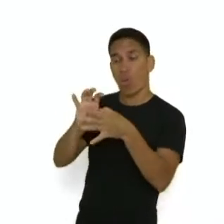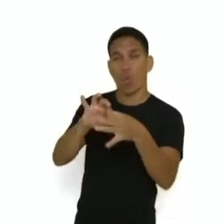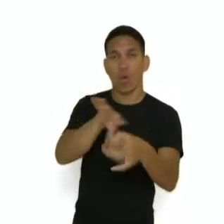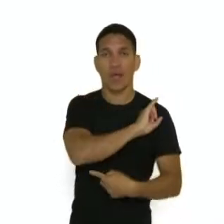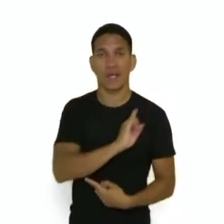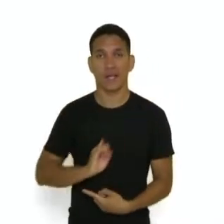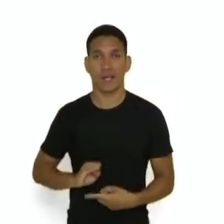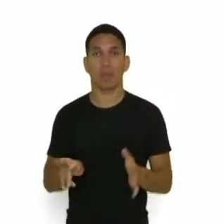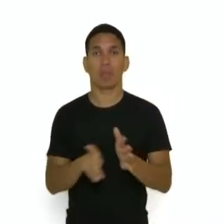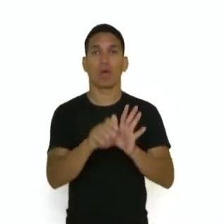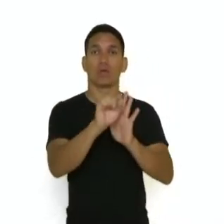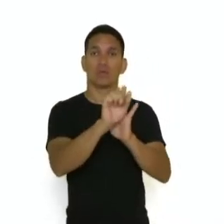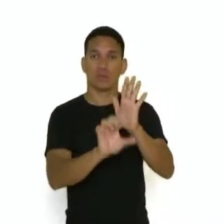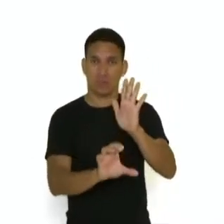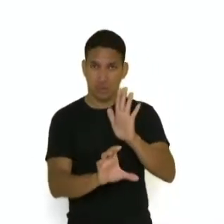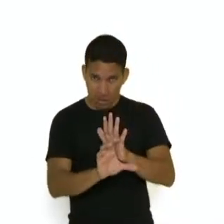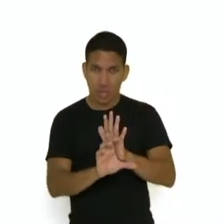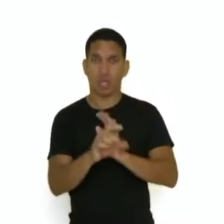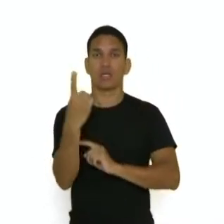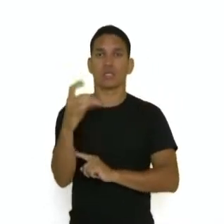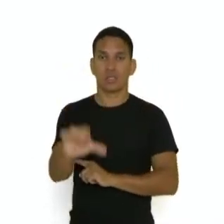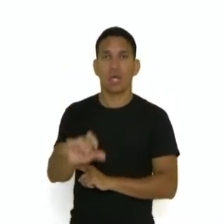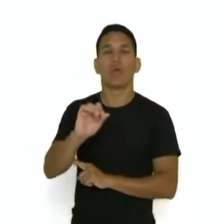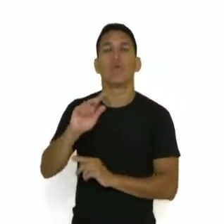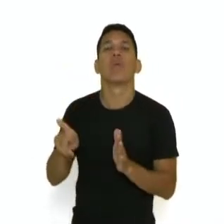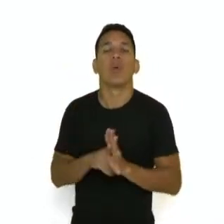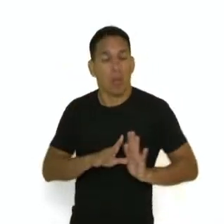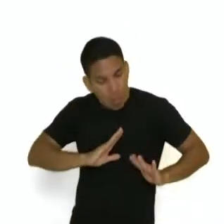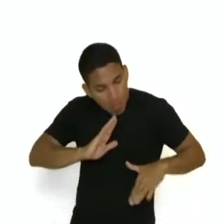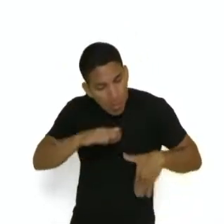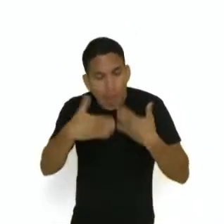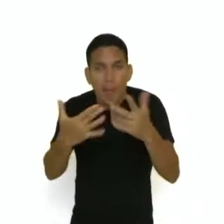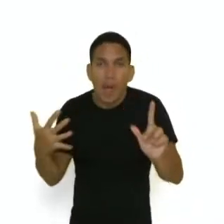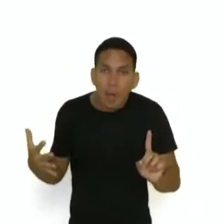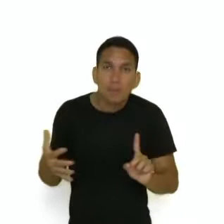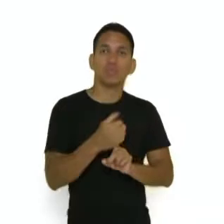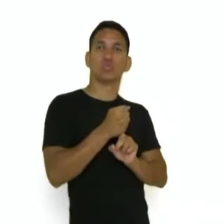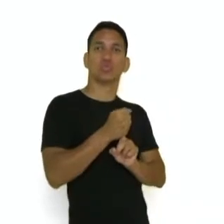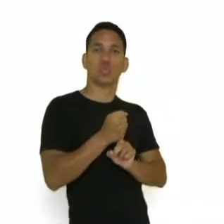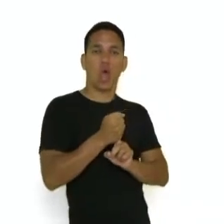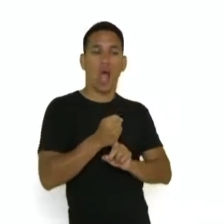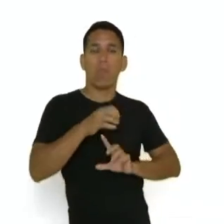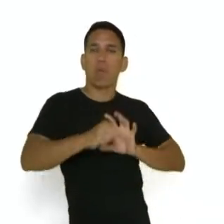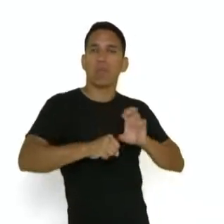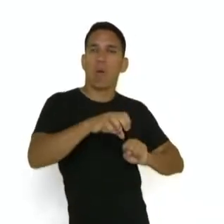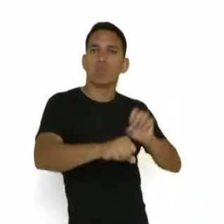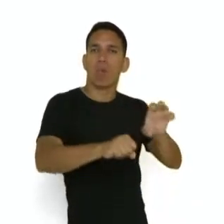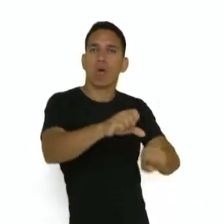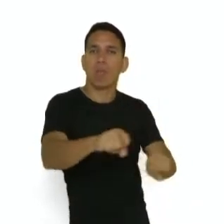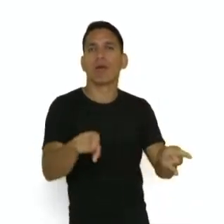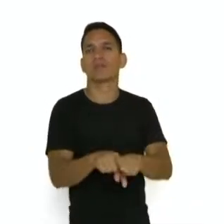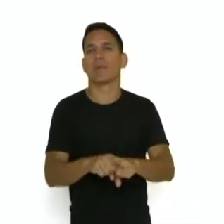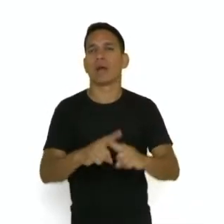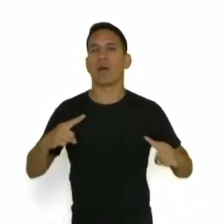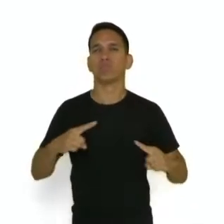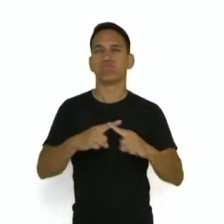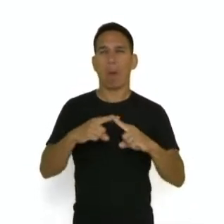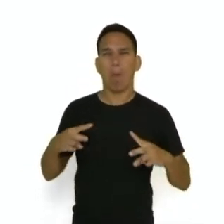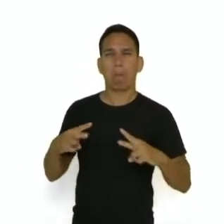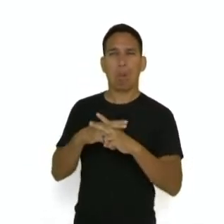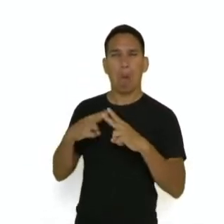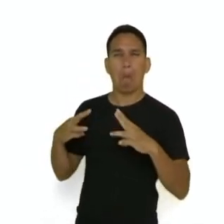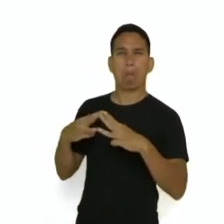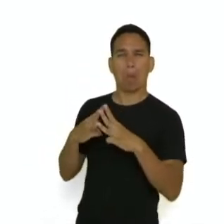do século XIX que se dava pelo processo de dominação de territórios e disputa entre nações.